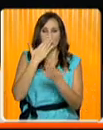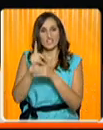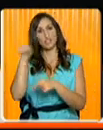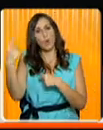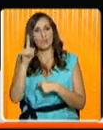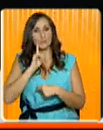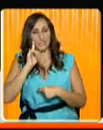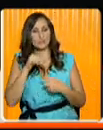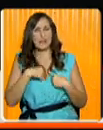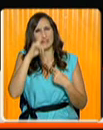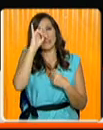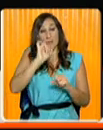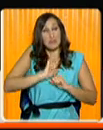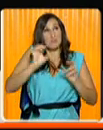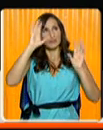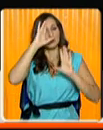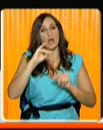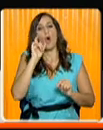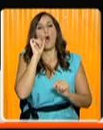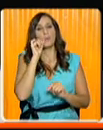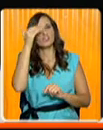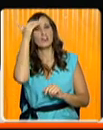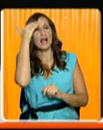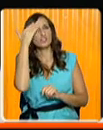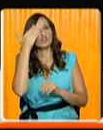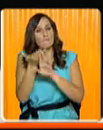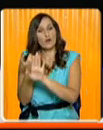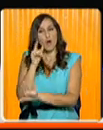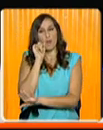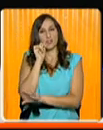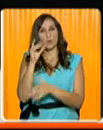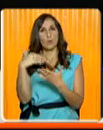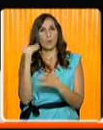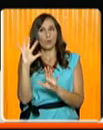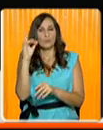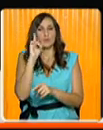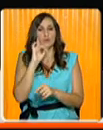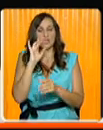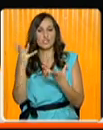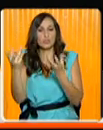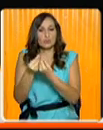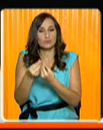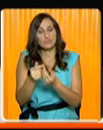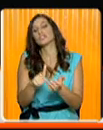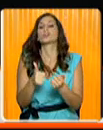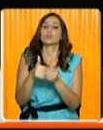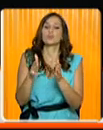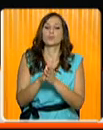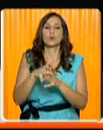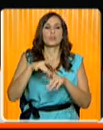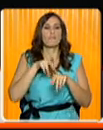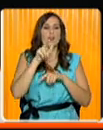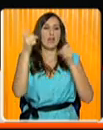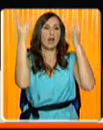porque às vezes tenho uma ideia, se calhar é uma ideia minha, que os homens acham que quando nós estamos todas juntas, naquele registro de estamos todas a arranjar